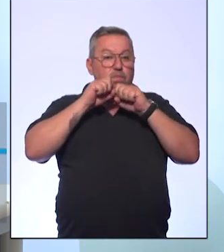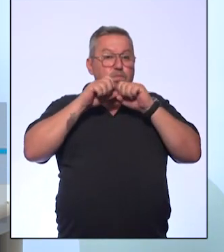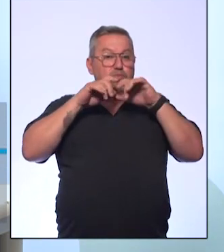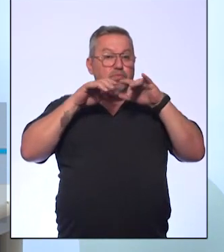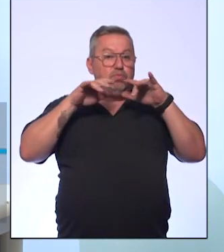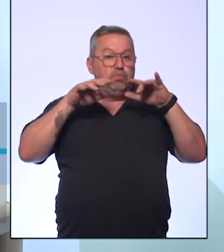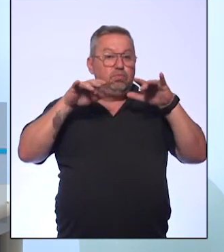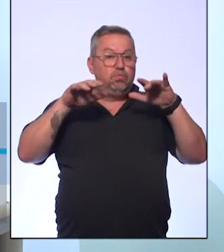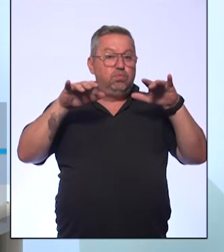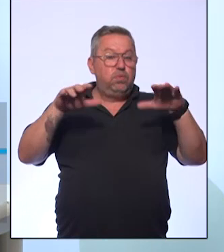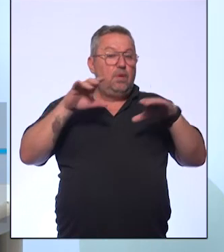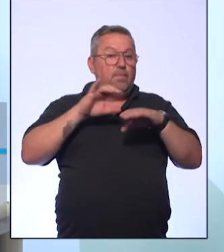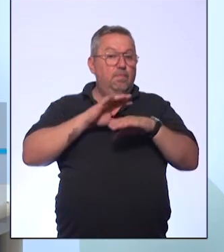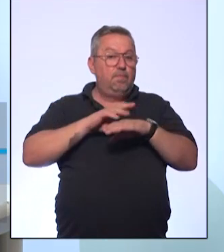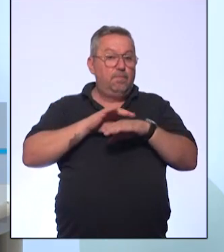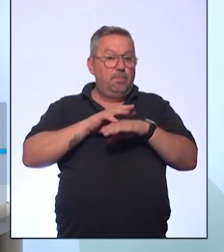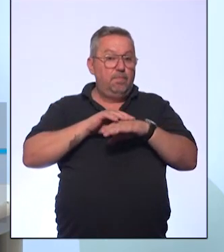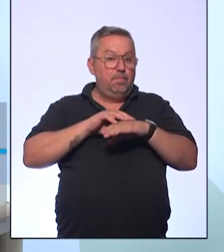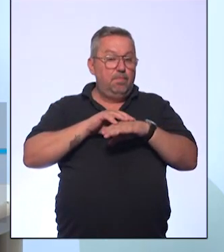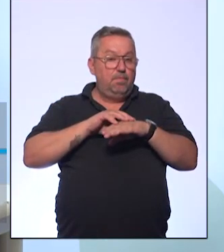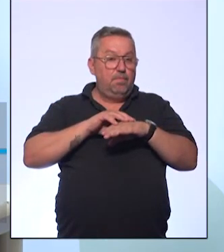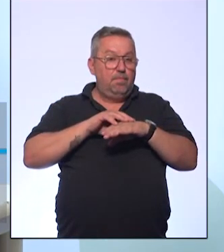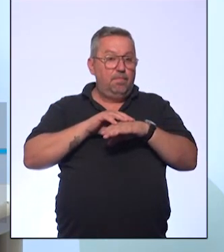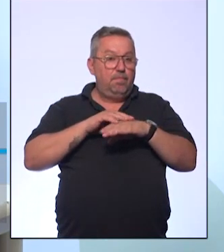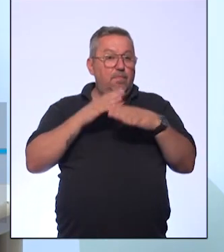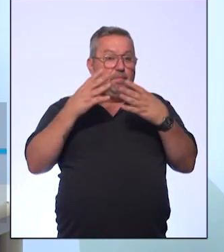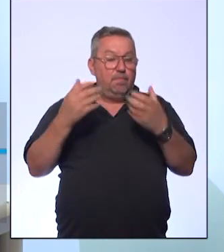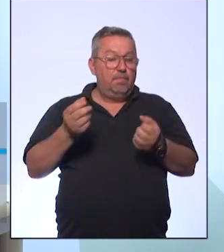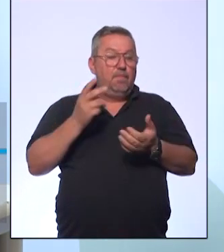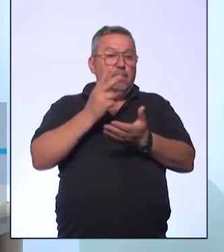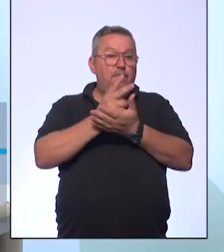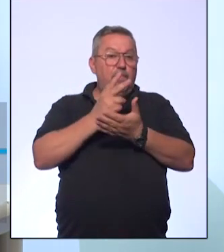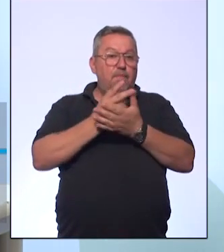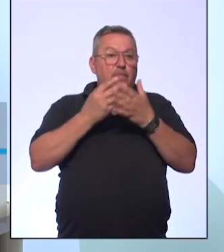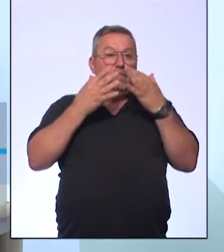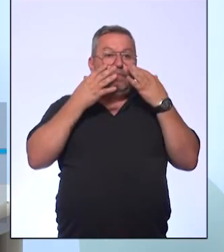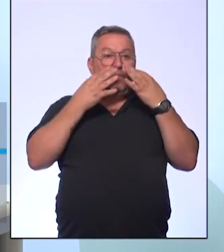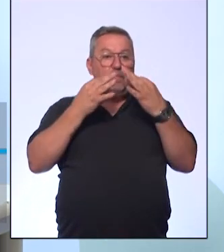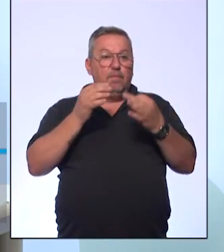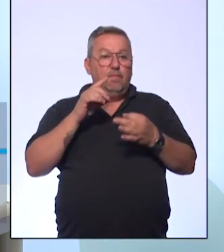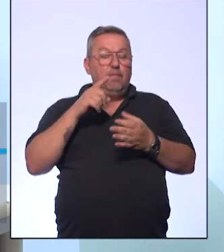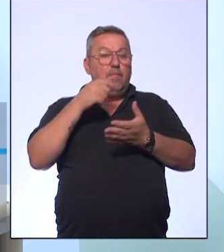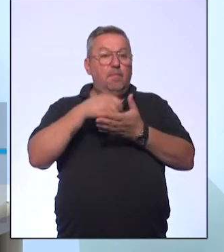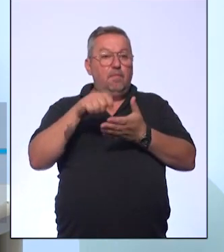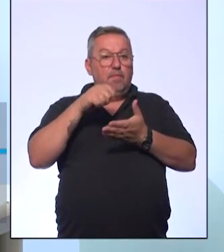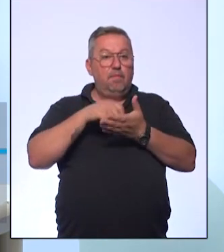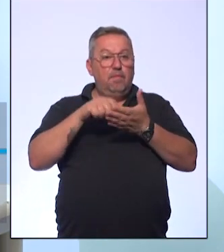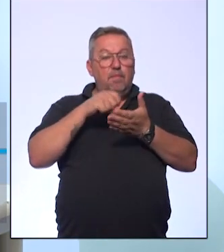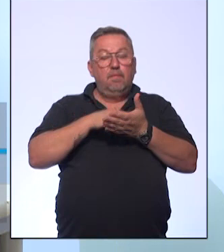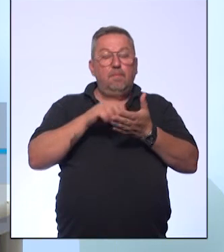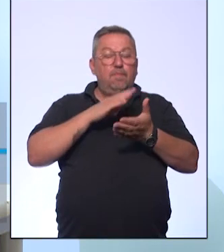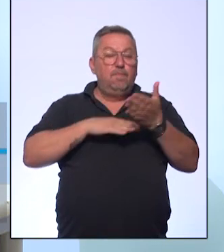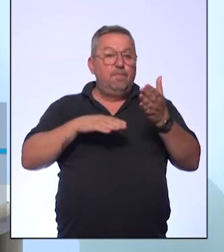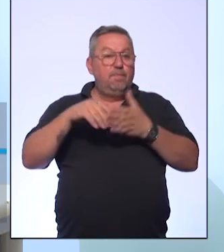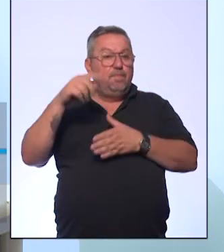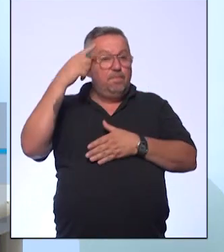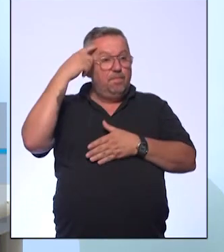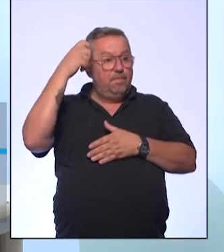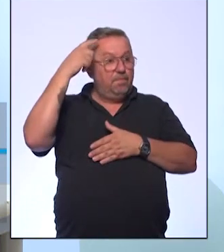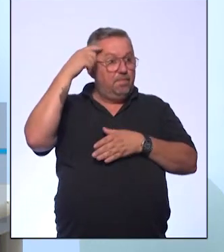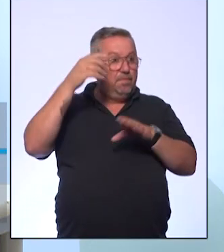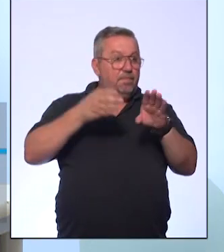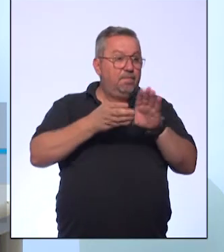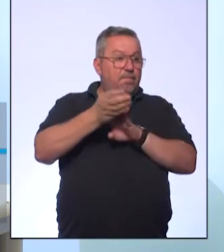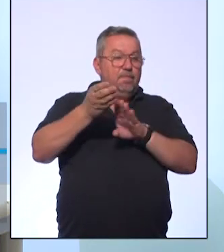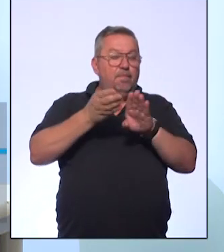disseminação da doença. Vamos continuar bem atentos, anote todas as ideias, as